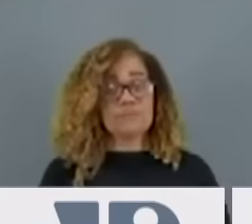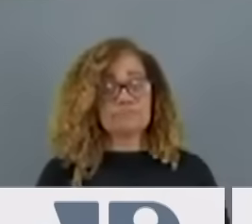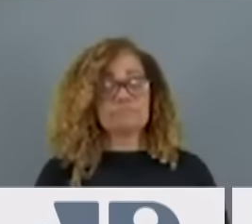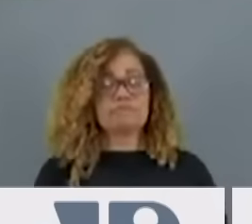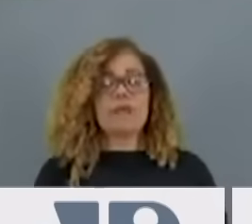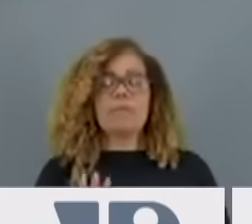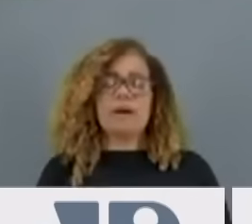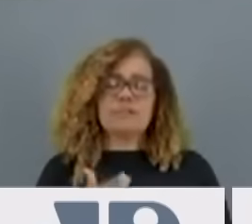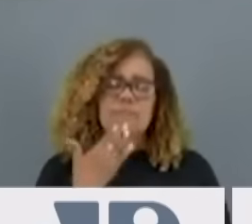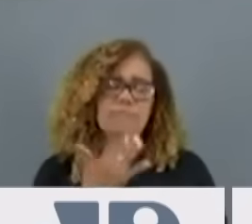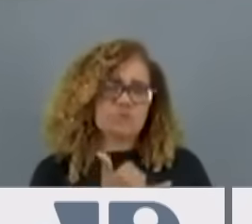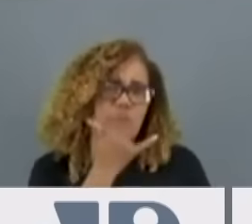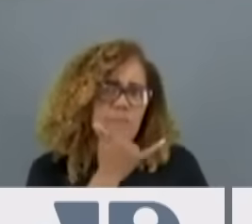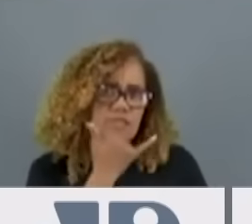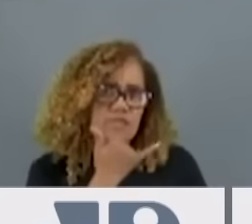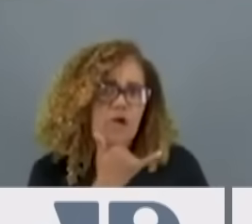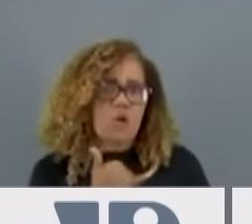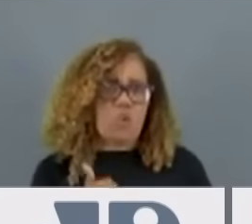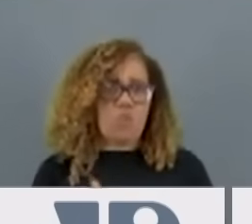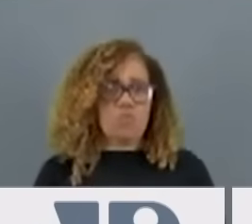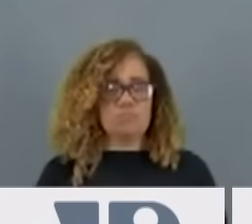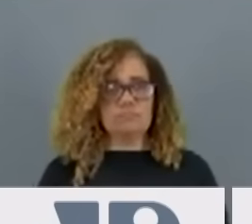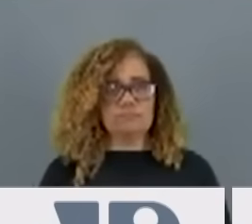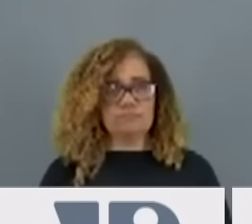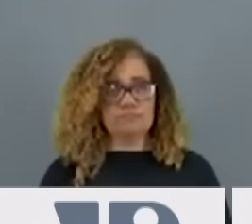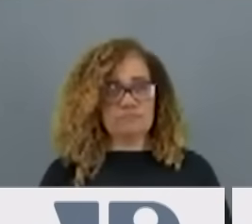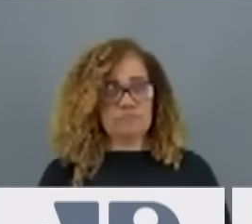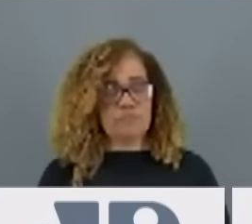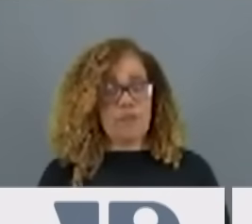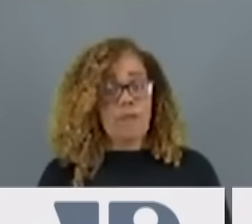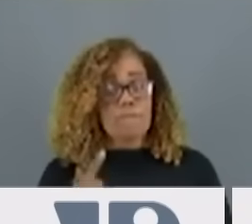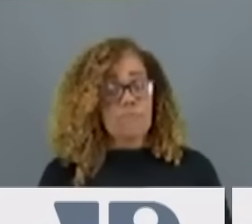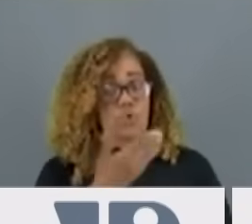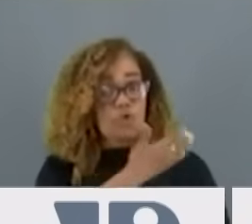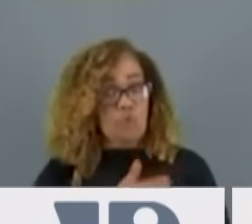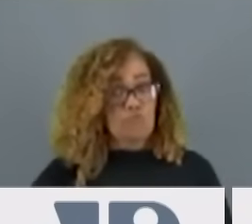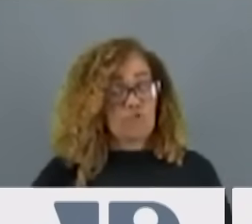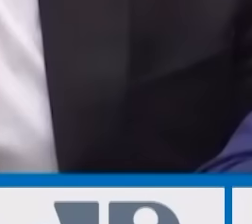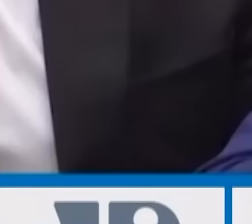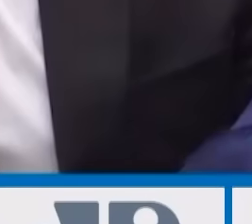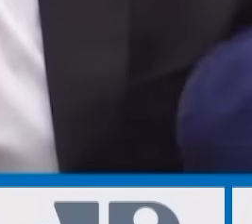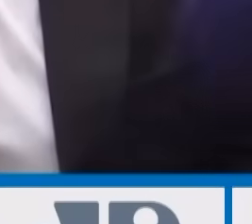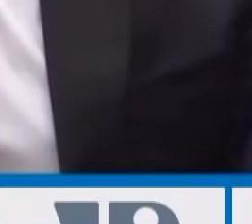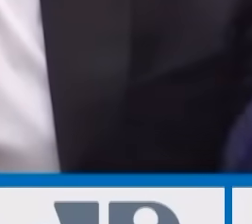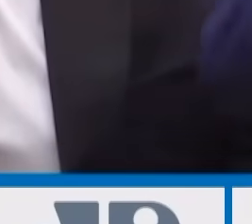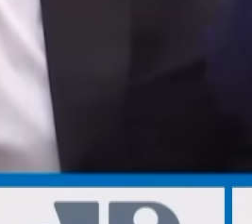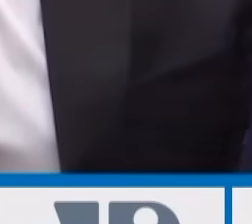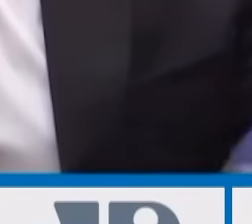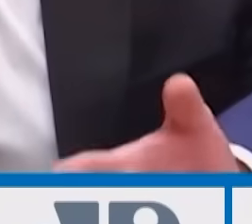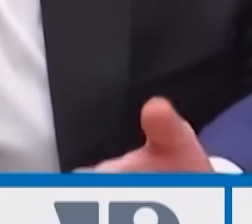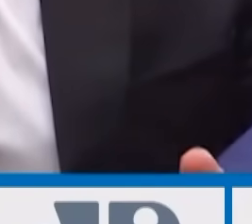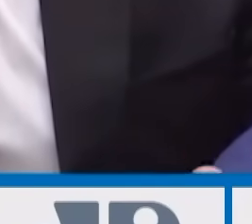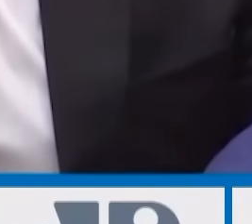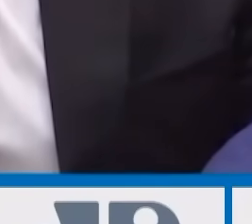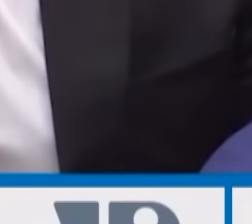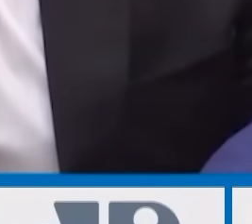E o total para o próximo ano deve ser de 54 bilhões de reais. Ao discutir a matéria